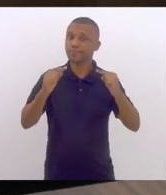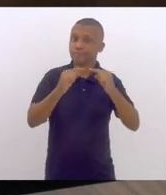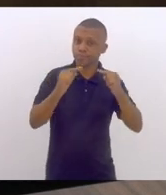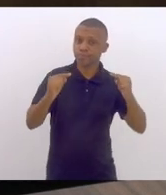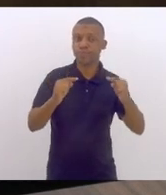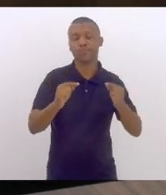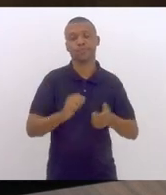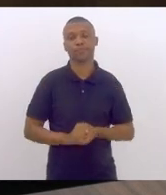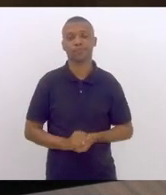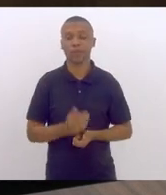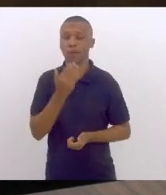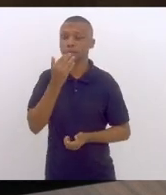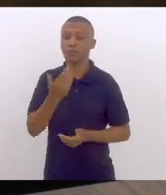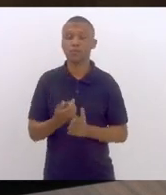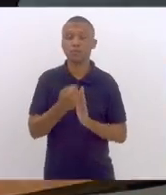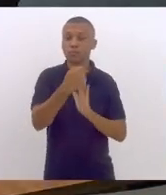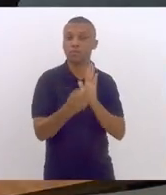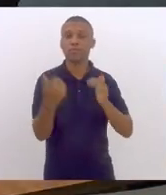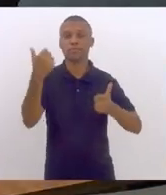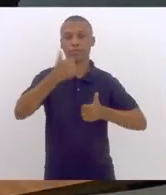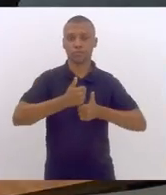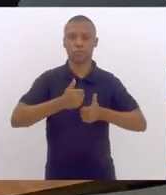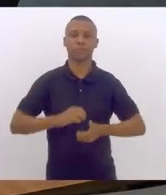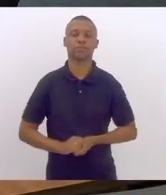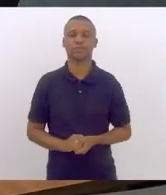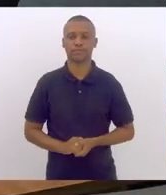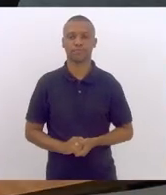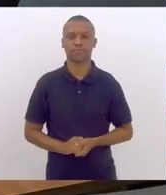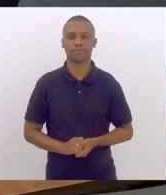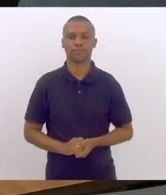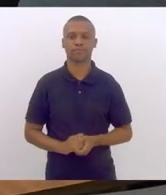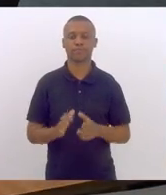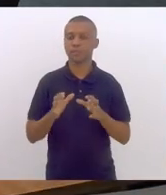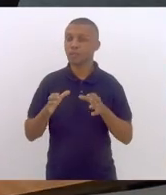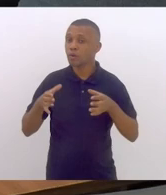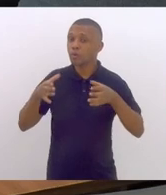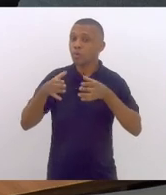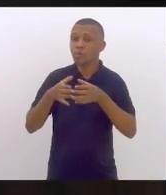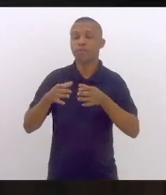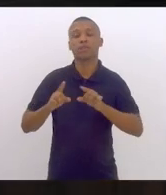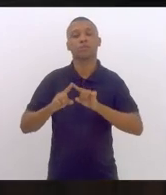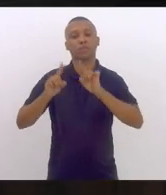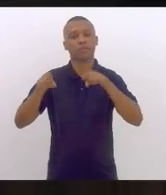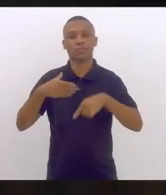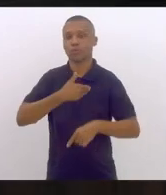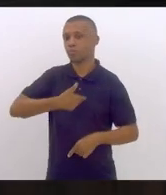concluindo por substitutivo pela comissão de servidores públicos